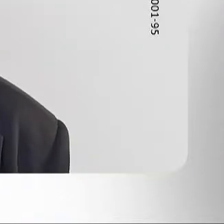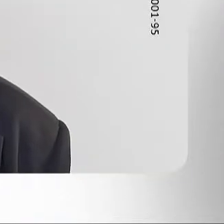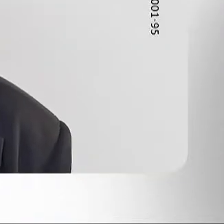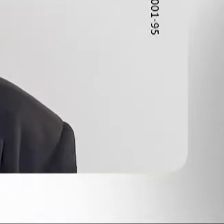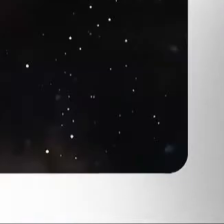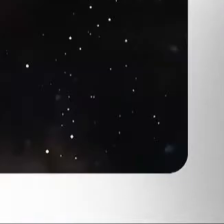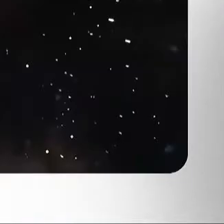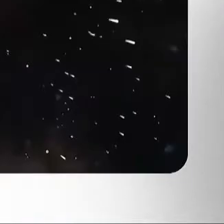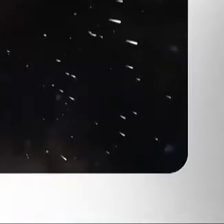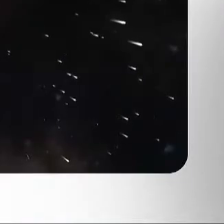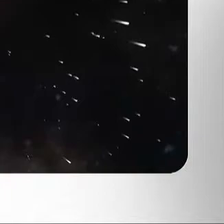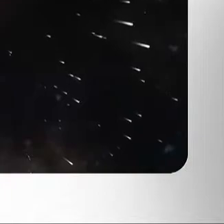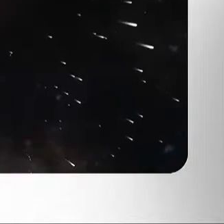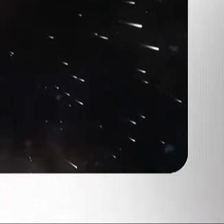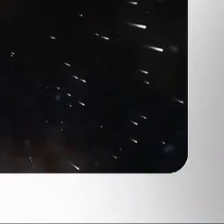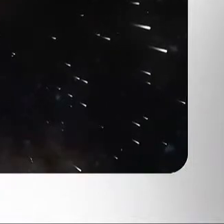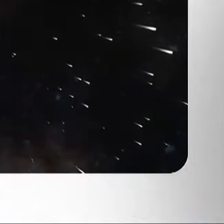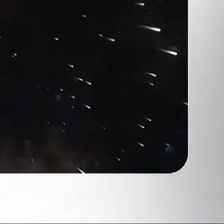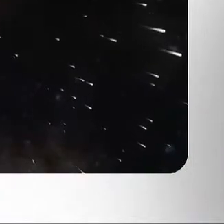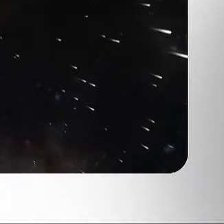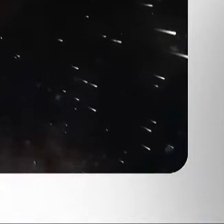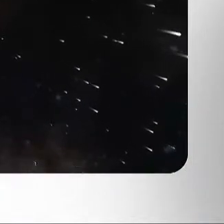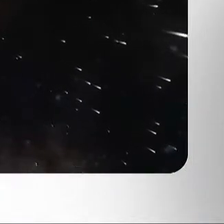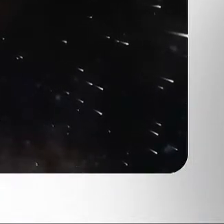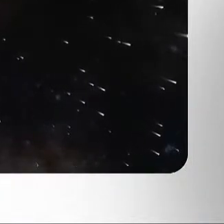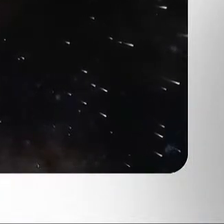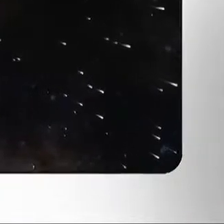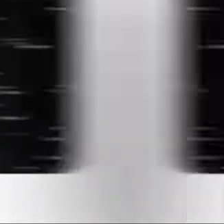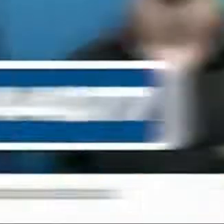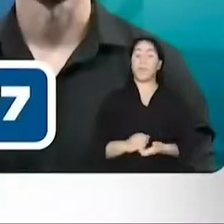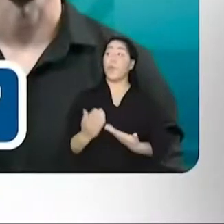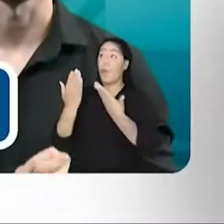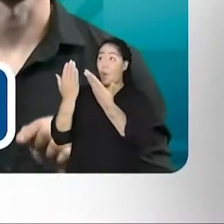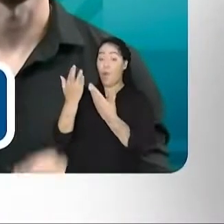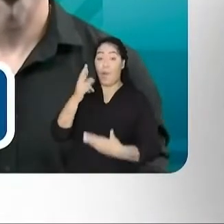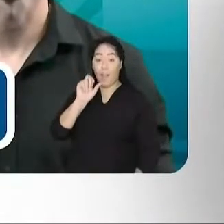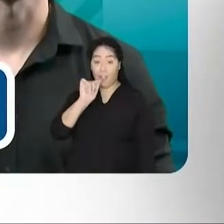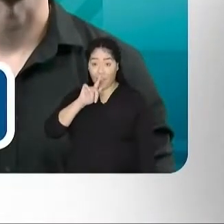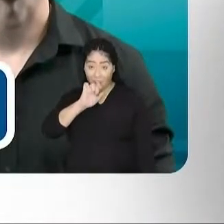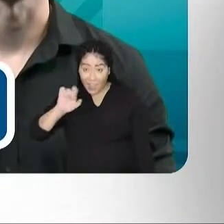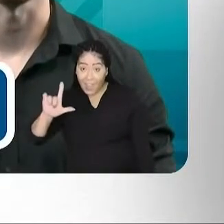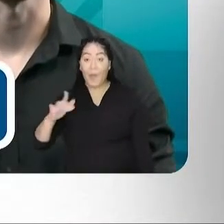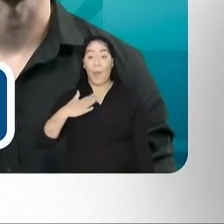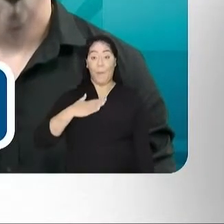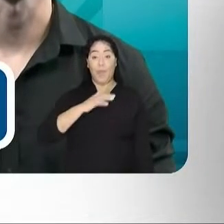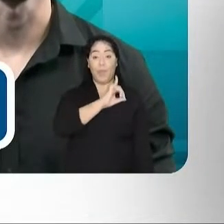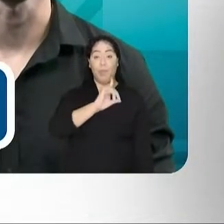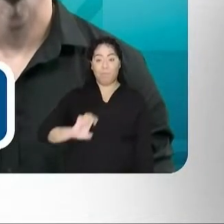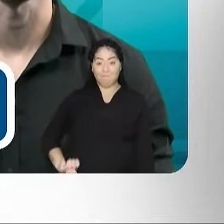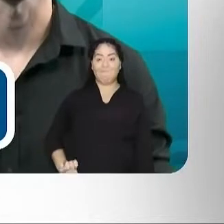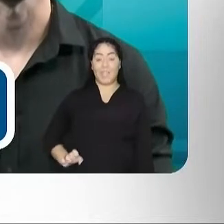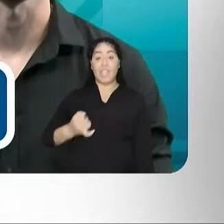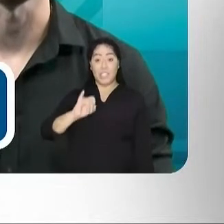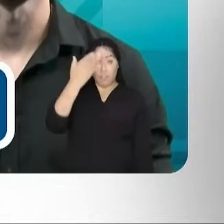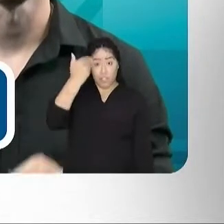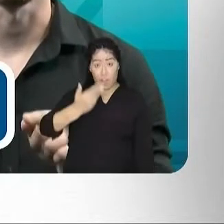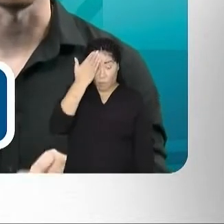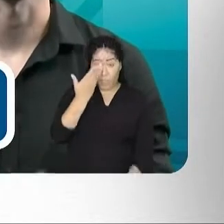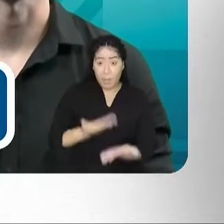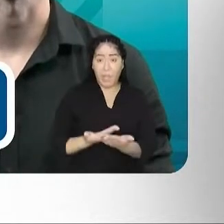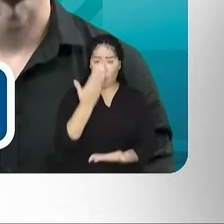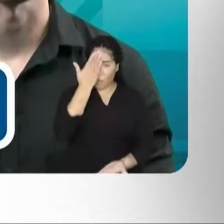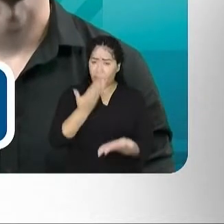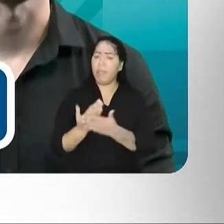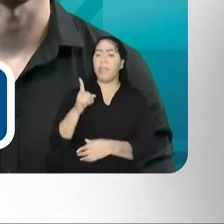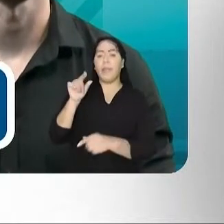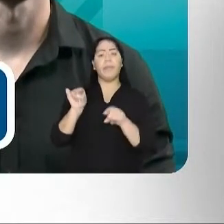Meu nome é Guto Zacarias, meu número é 44777. Bora mudar São Paulo? Rafael é o meu deputado estadual e quem confia em mim também confia nele. Peço